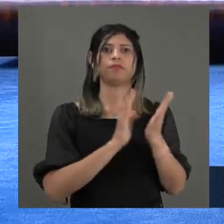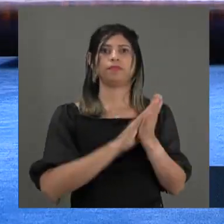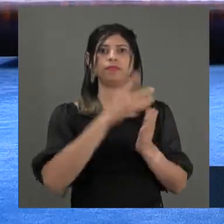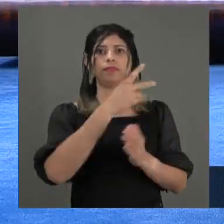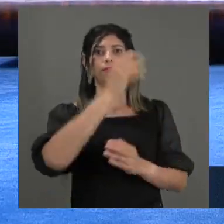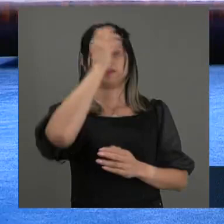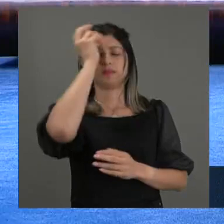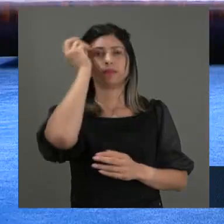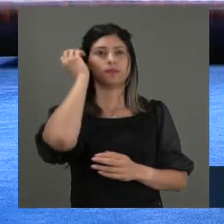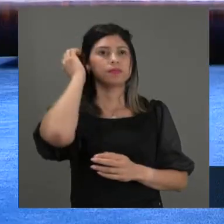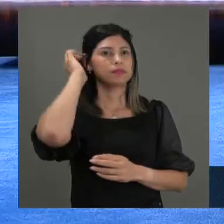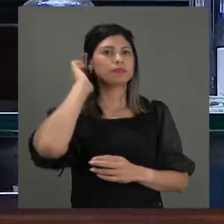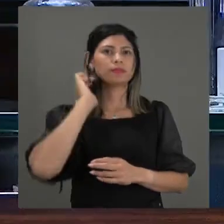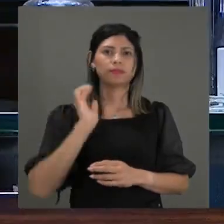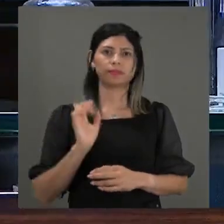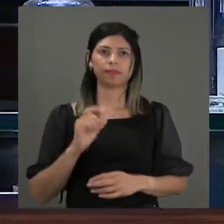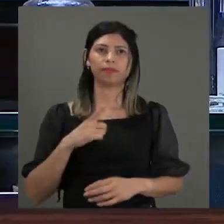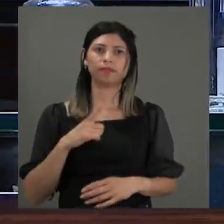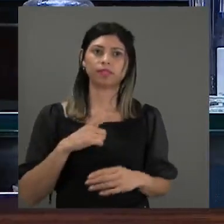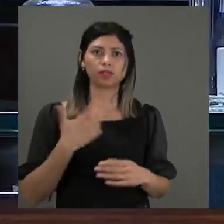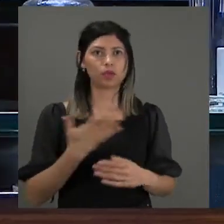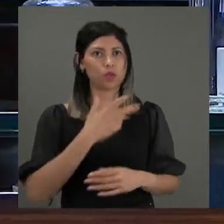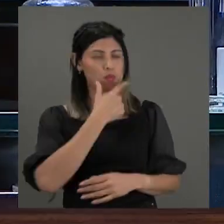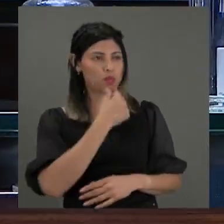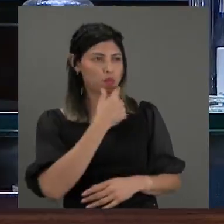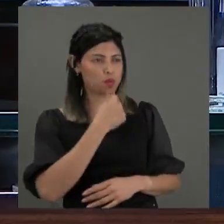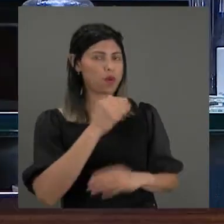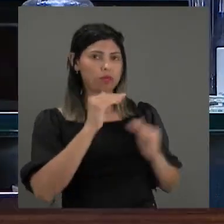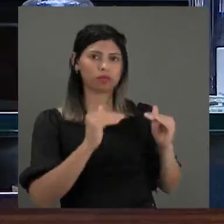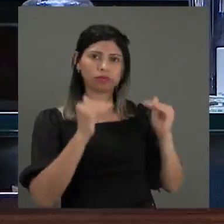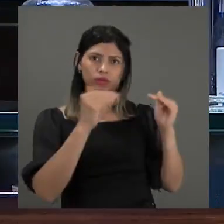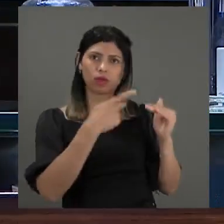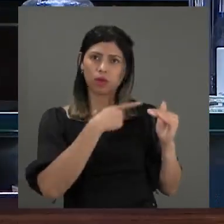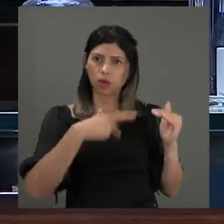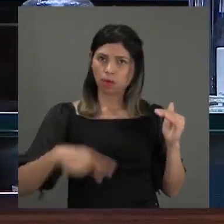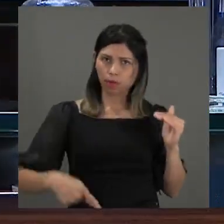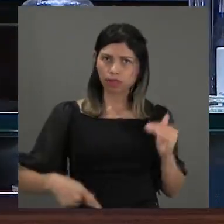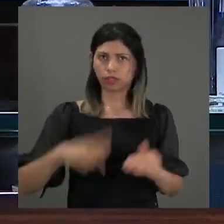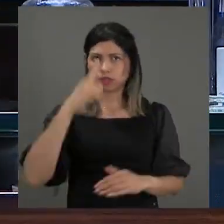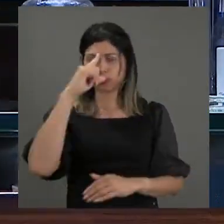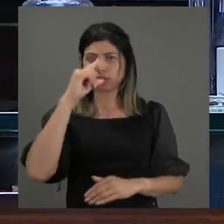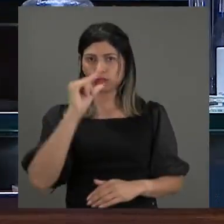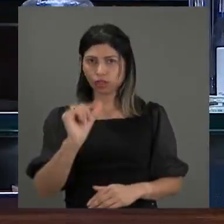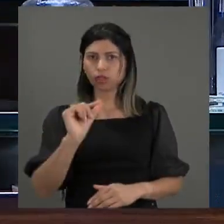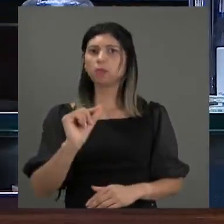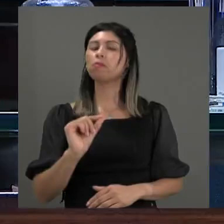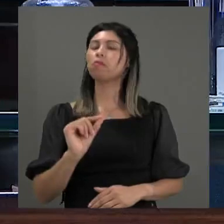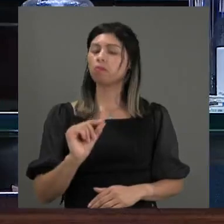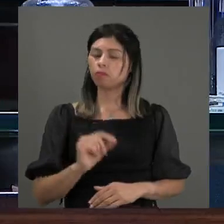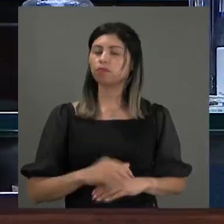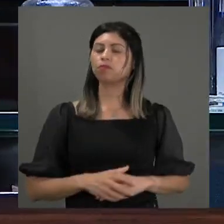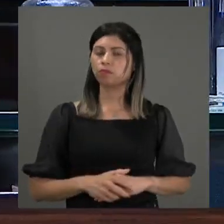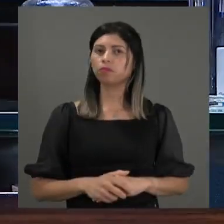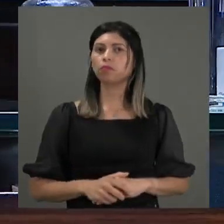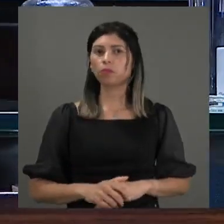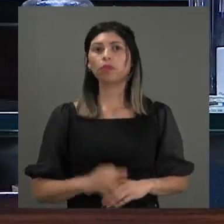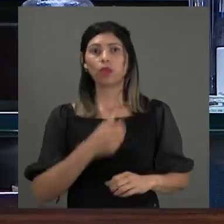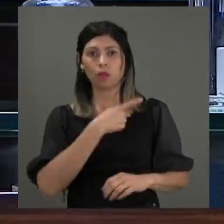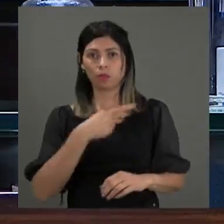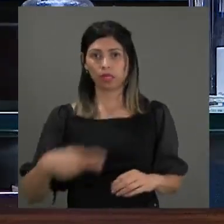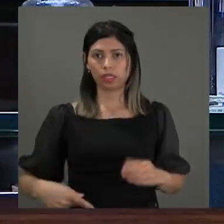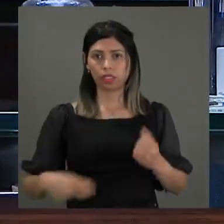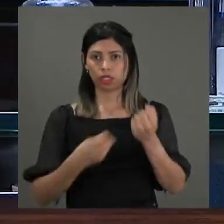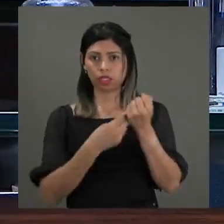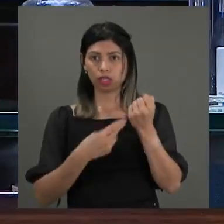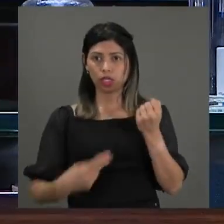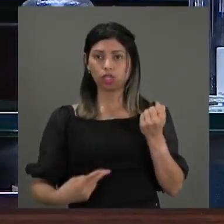e pelo reconhecimento ao homem público que é Geraldo Alckmin, da postura dele, perfeito? Um vice-presidente raríssimo